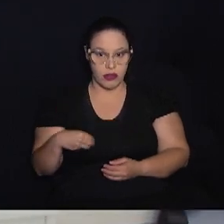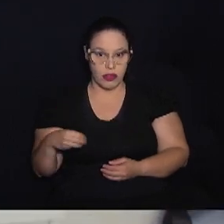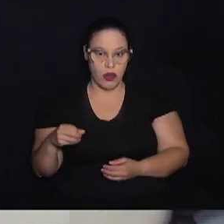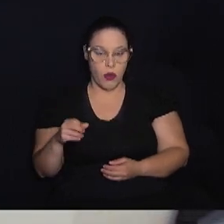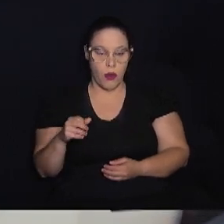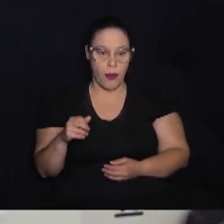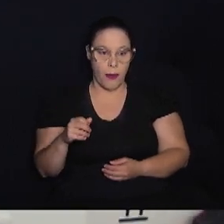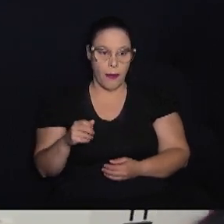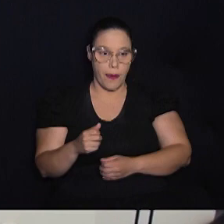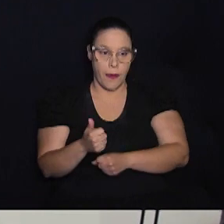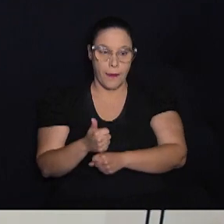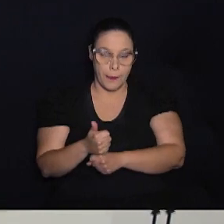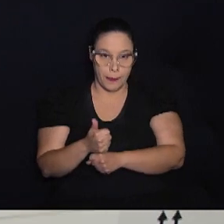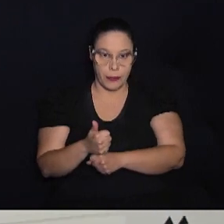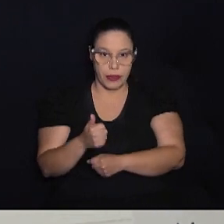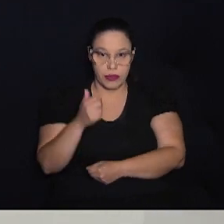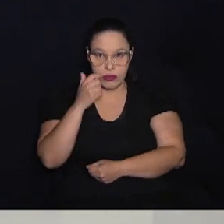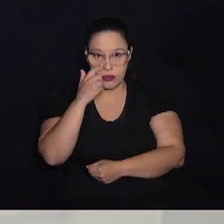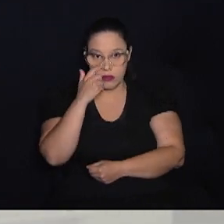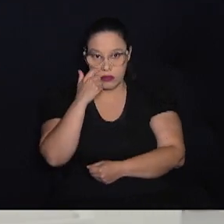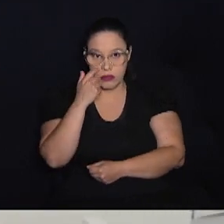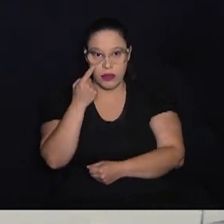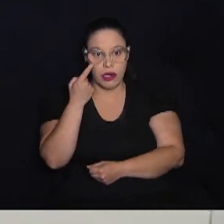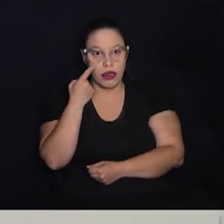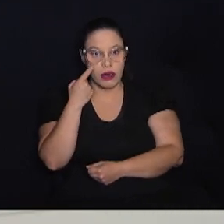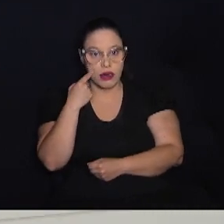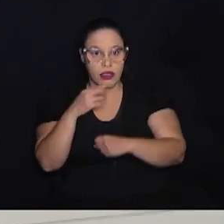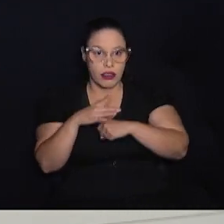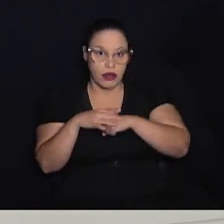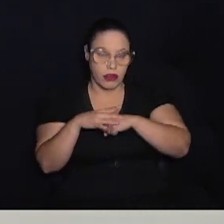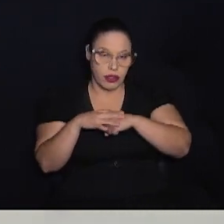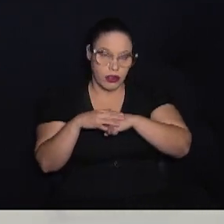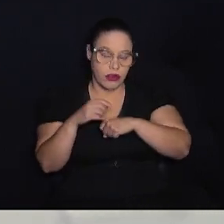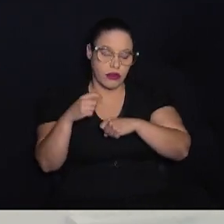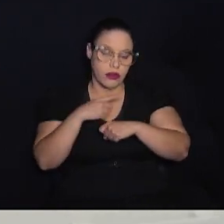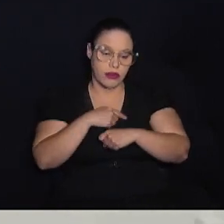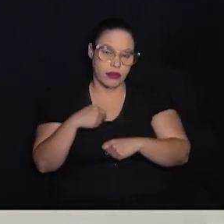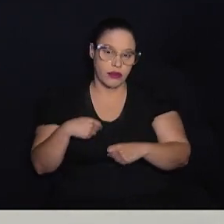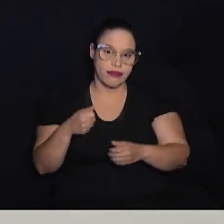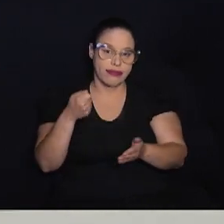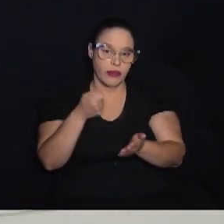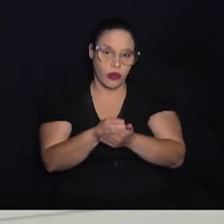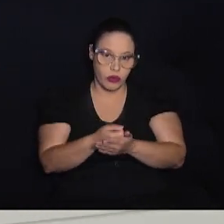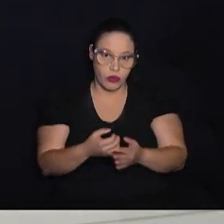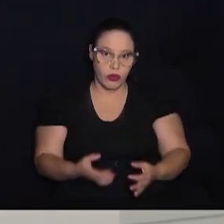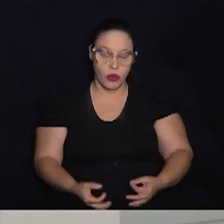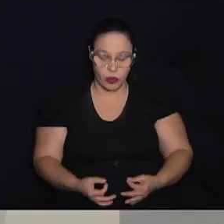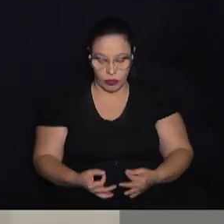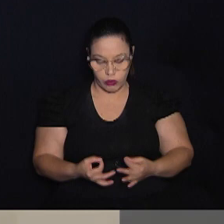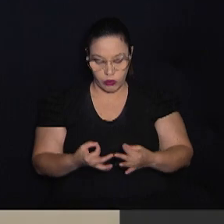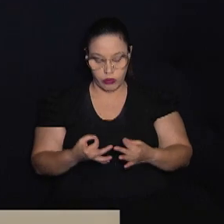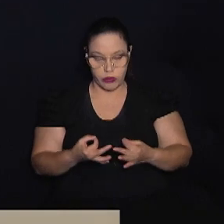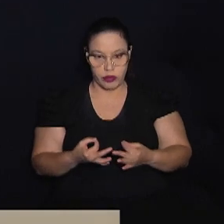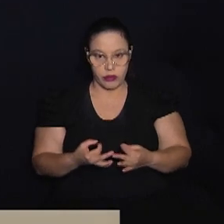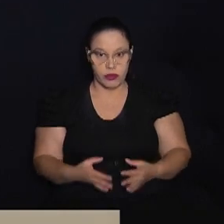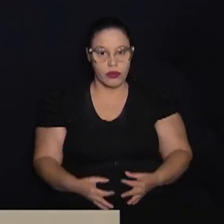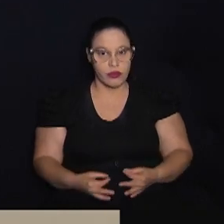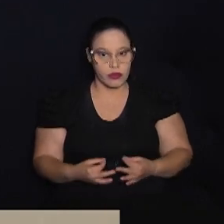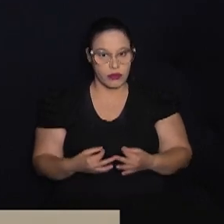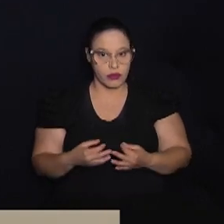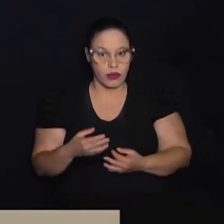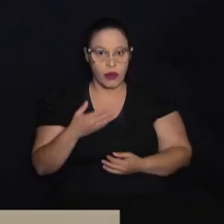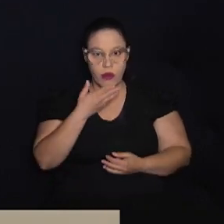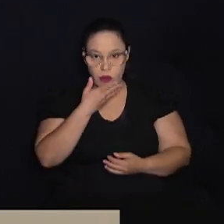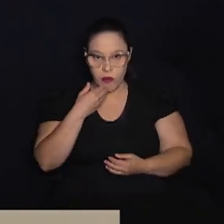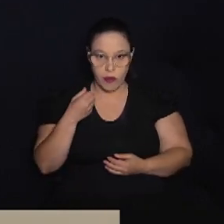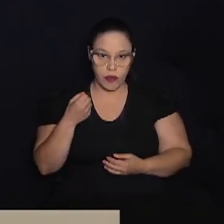essa, no microscópio essa lesão e se ele vê que tem células malignas, confirmou o tumor. No caso do tumor de bexiga, o melhor jeito